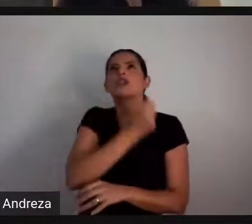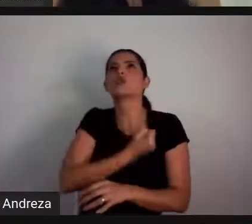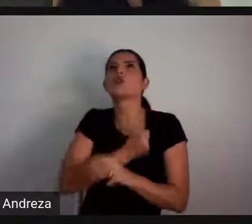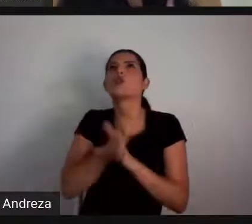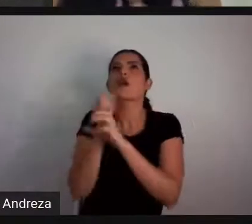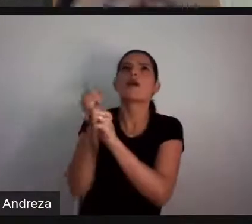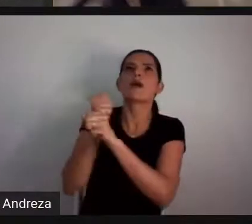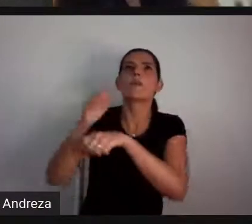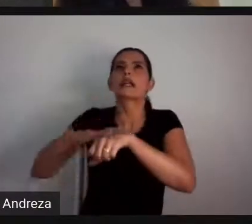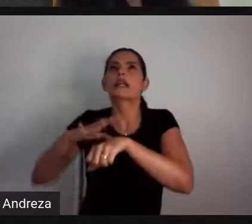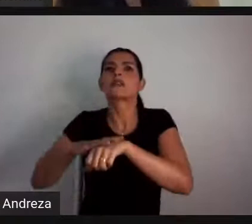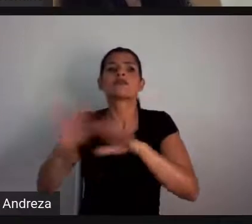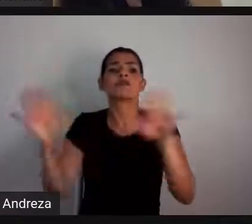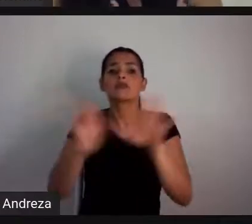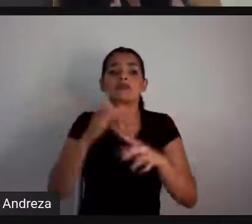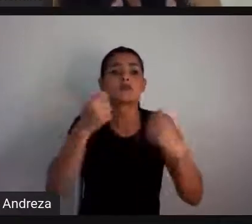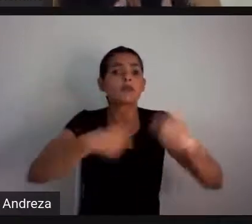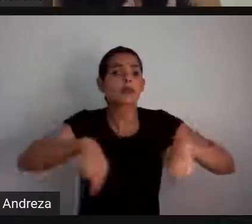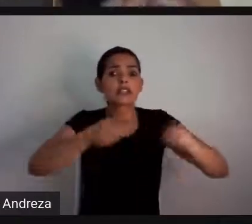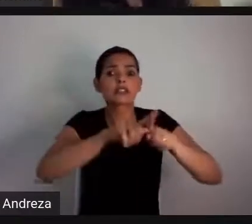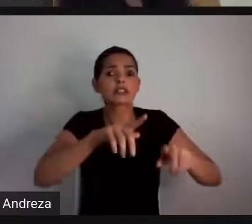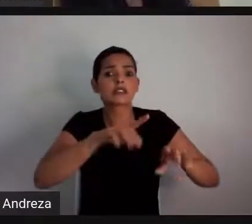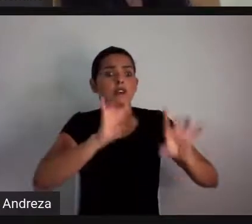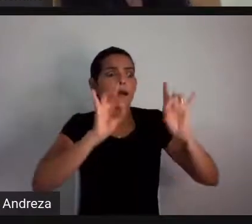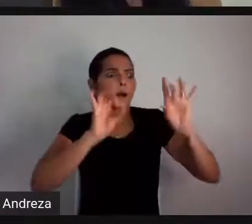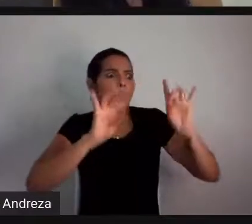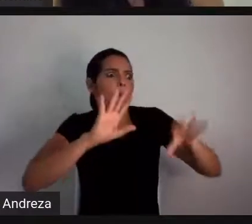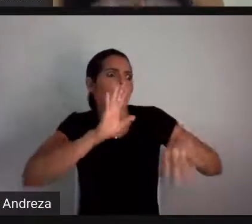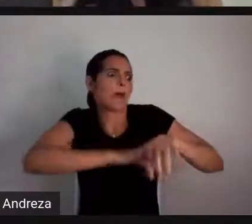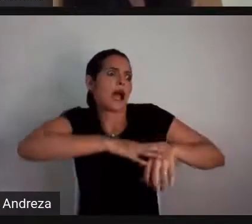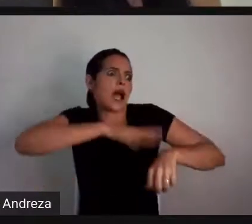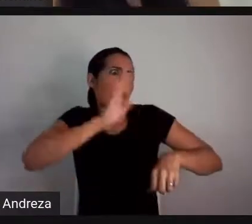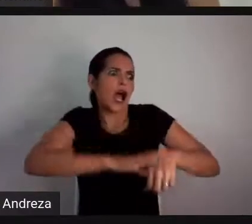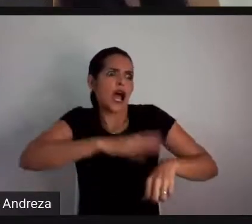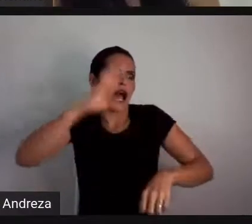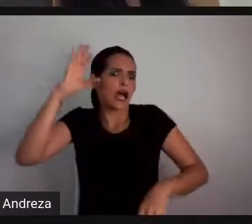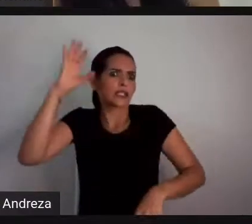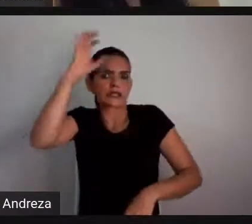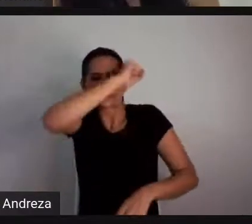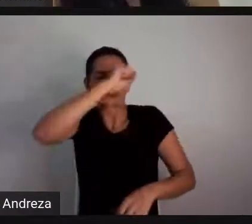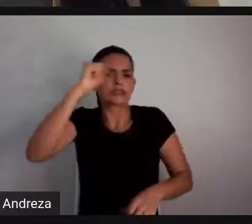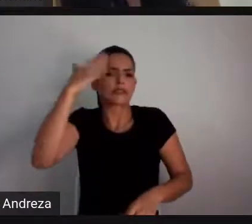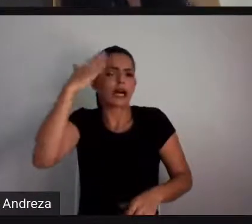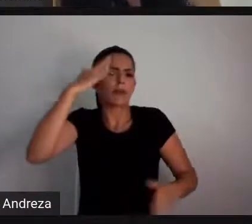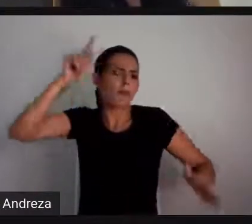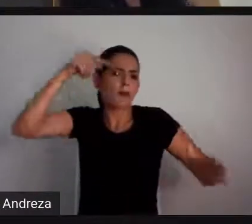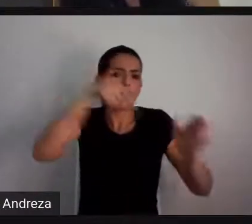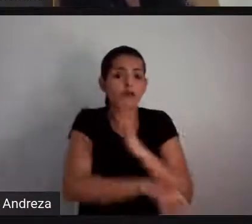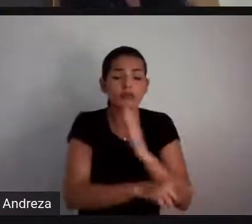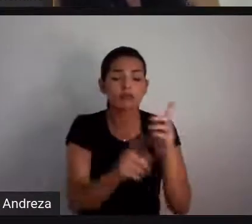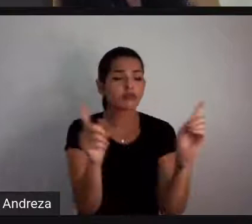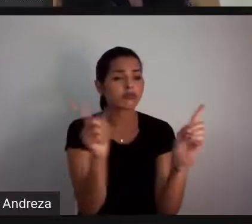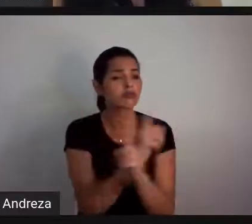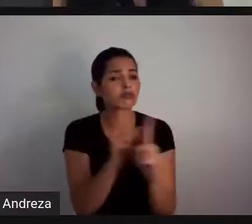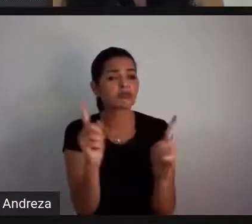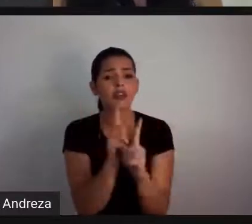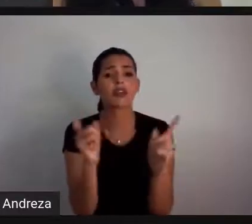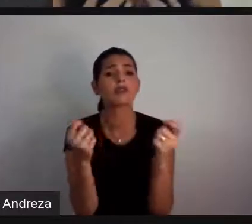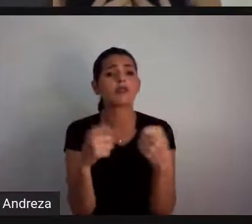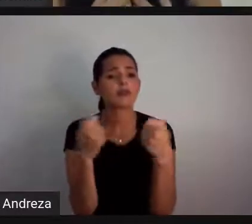uma coisa que você precisa ser especialista, super matemático, economista para cuidar do dinheiro. A gente consegue, né?